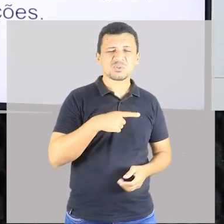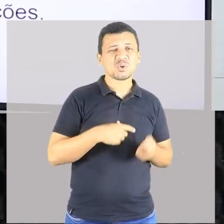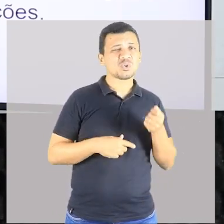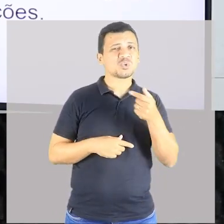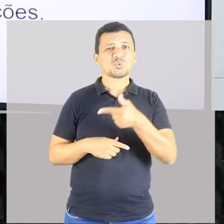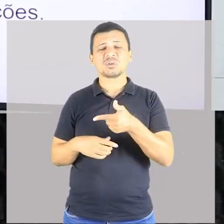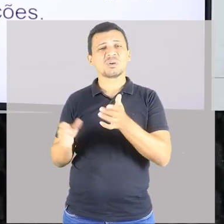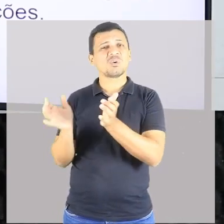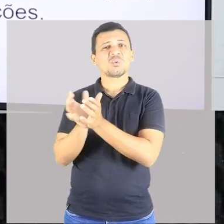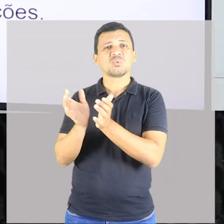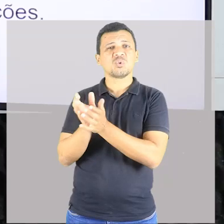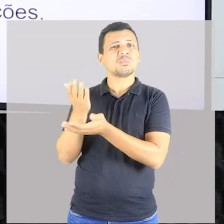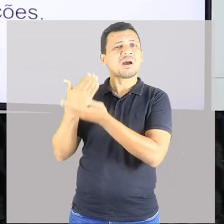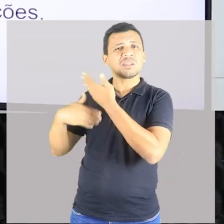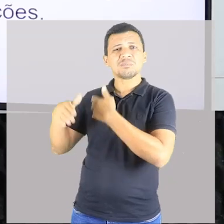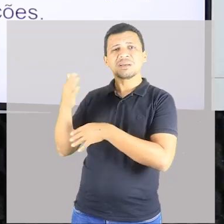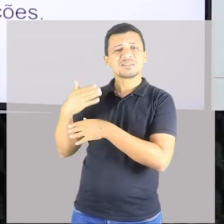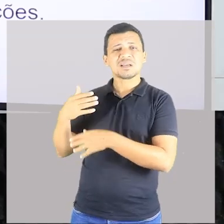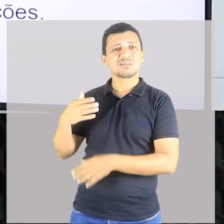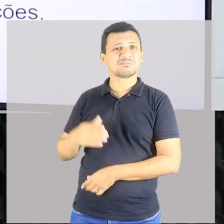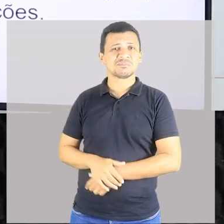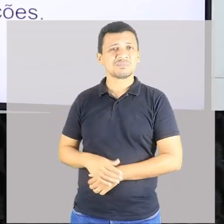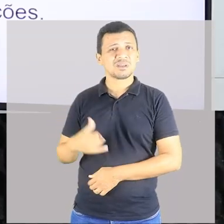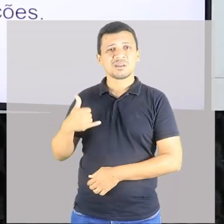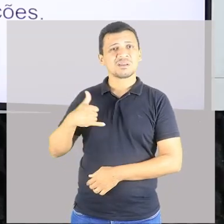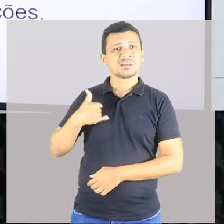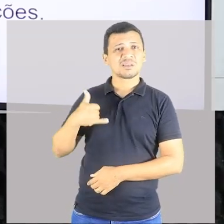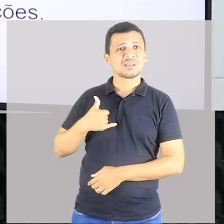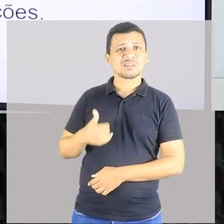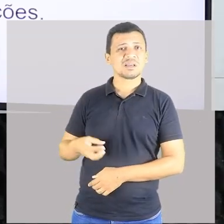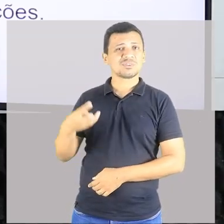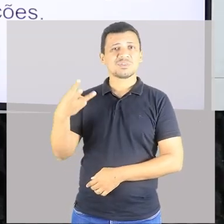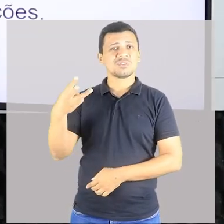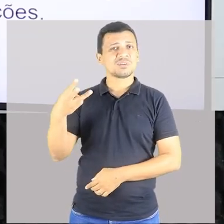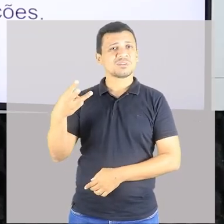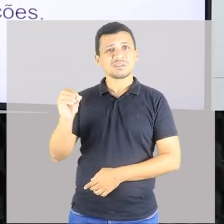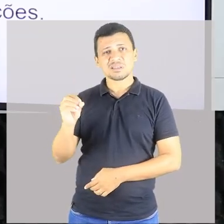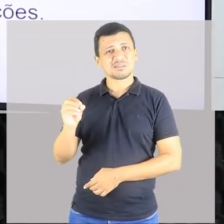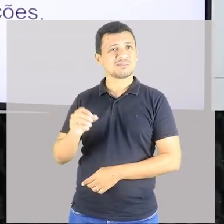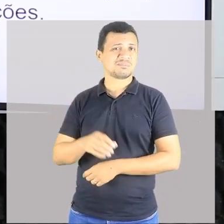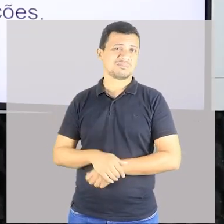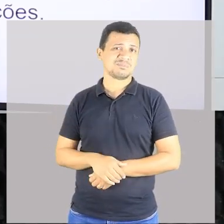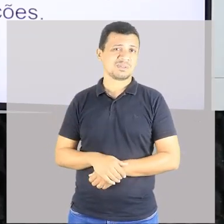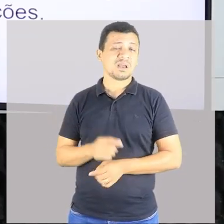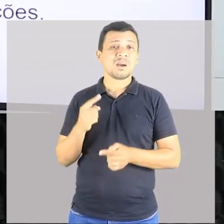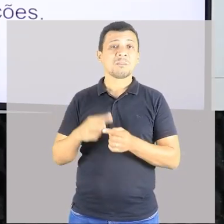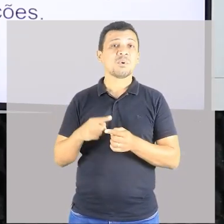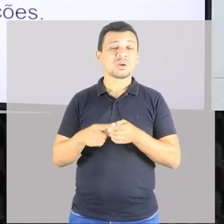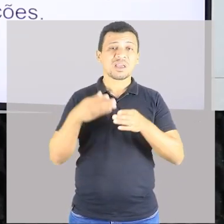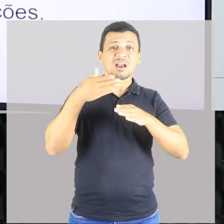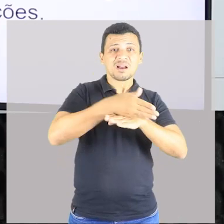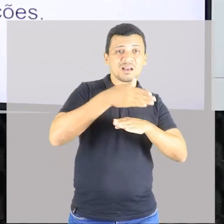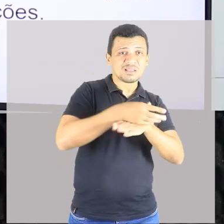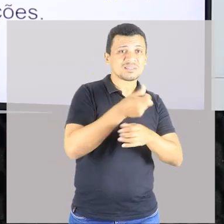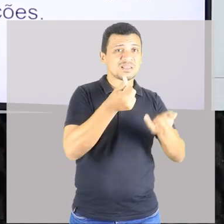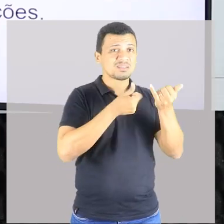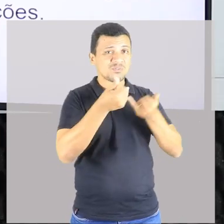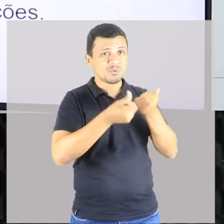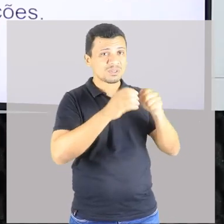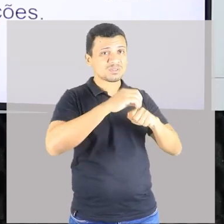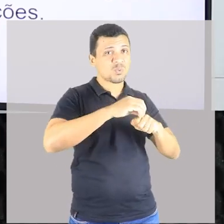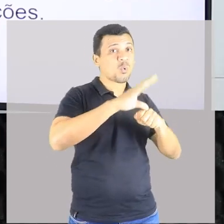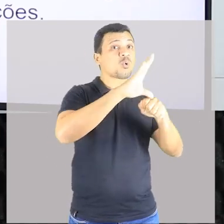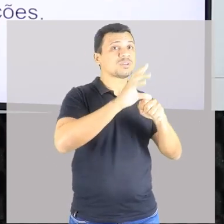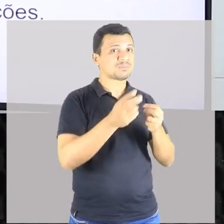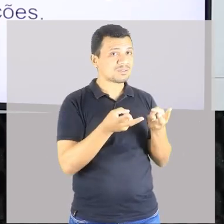gerações de 20, 30 anos atrás, na casa dos 20, 30 anos. Por quê? Por causa disso aqui, ó, acesso à informação, conhecimento e perspectivas. Tá